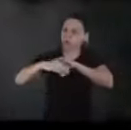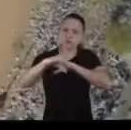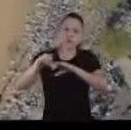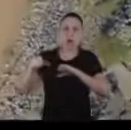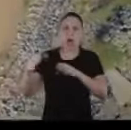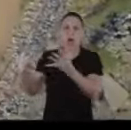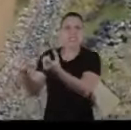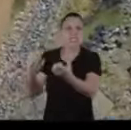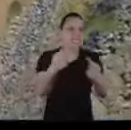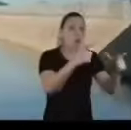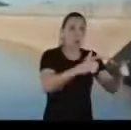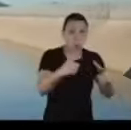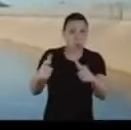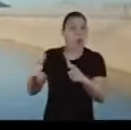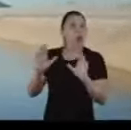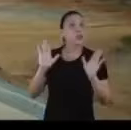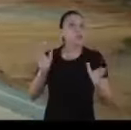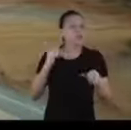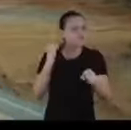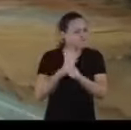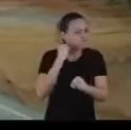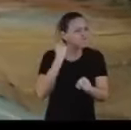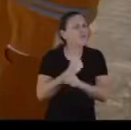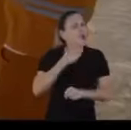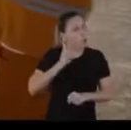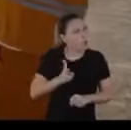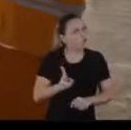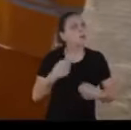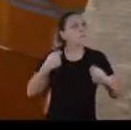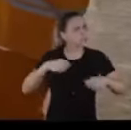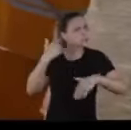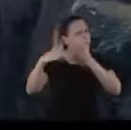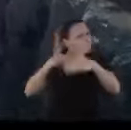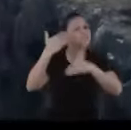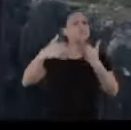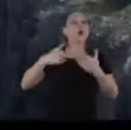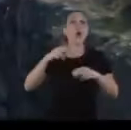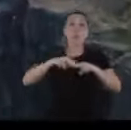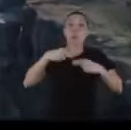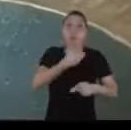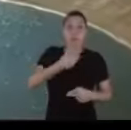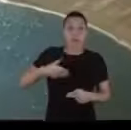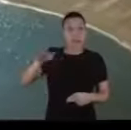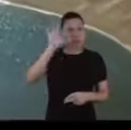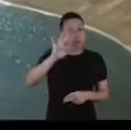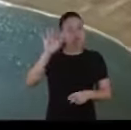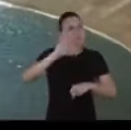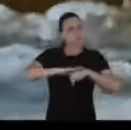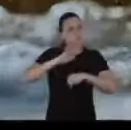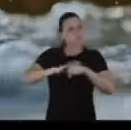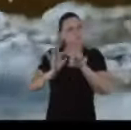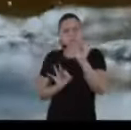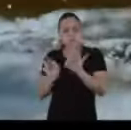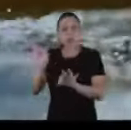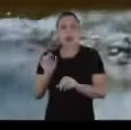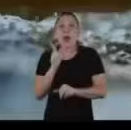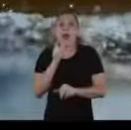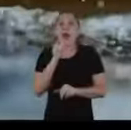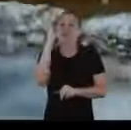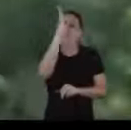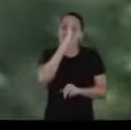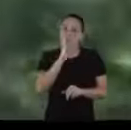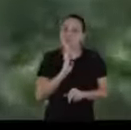mais secas. Mas é preciso fazer mais. É por isso que o governo federal está lançando o programa Águas